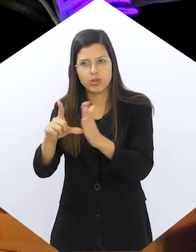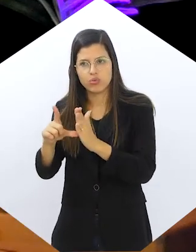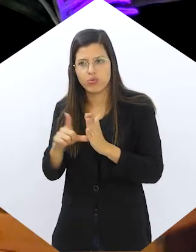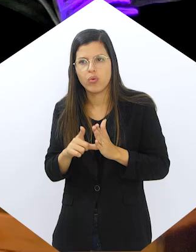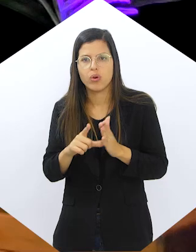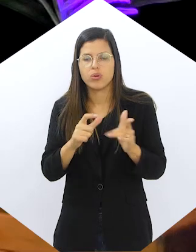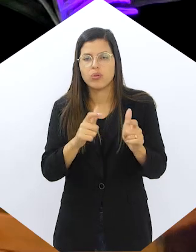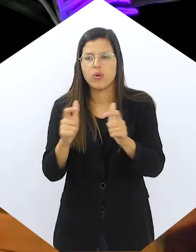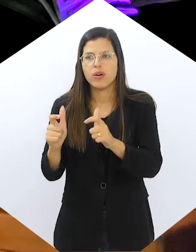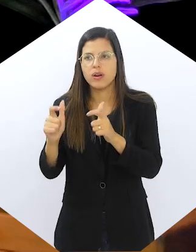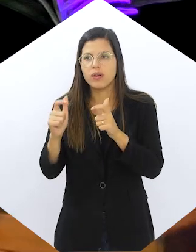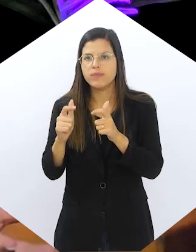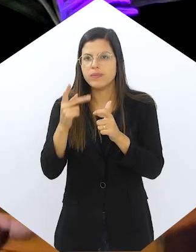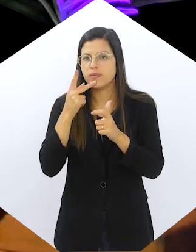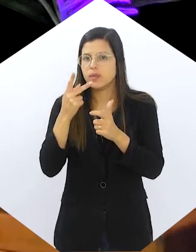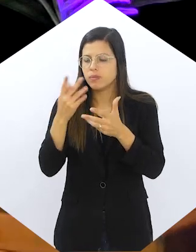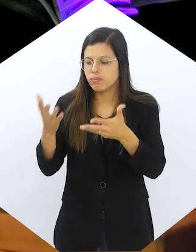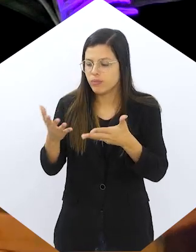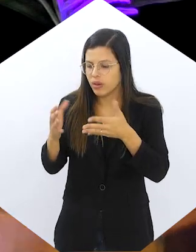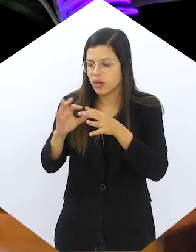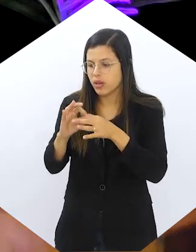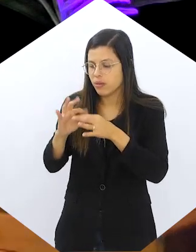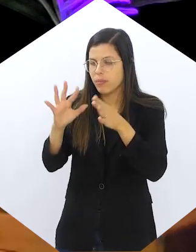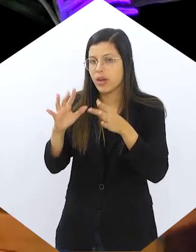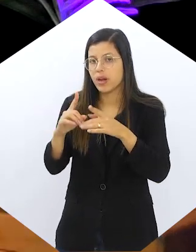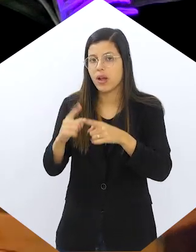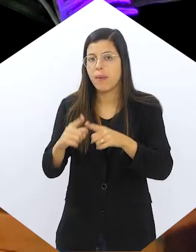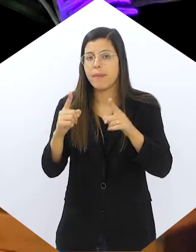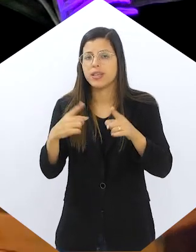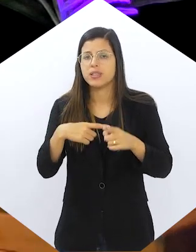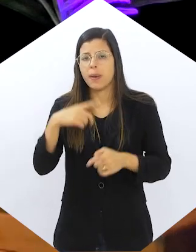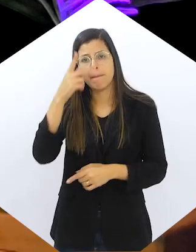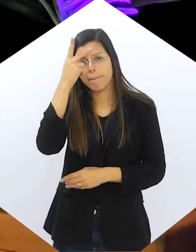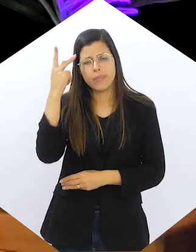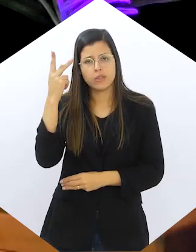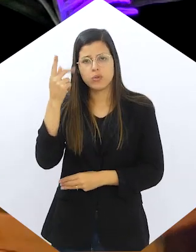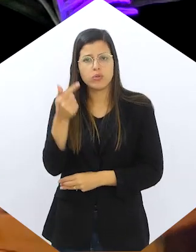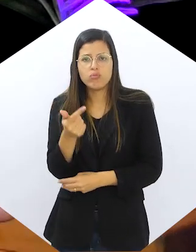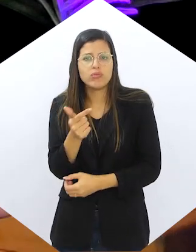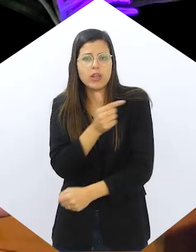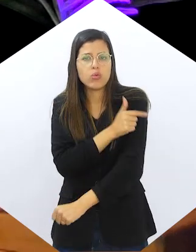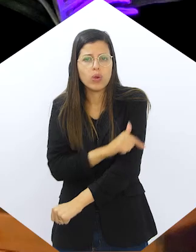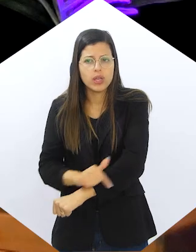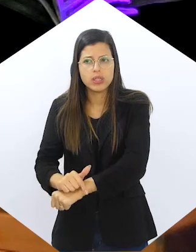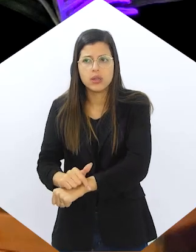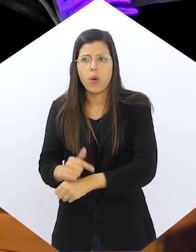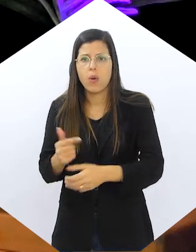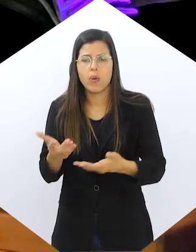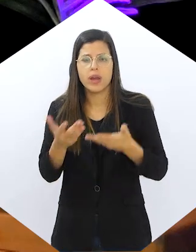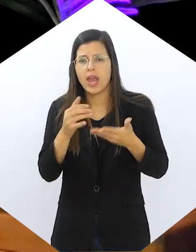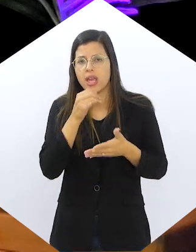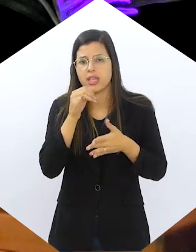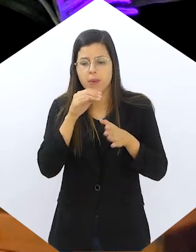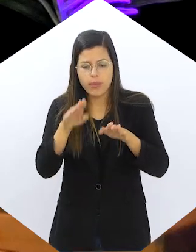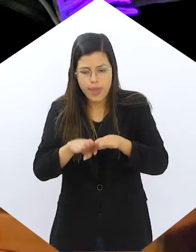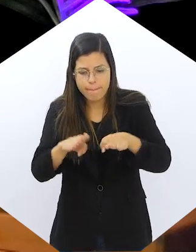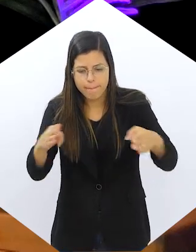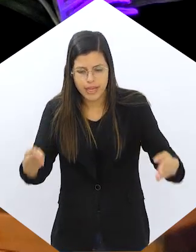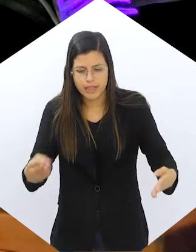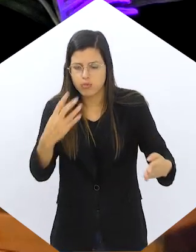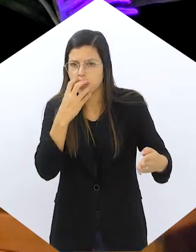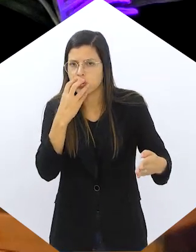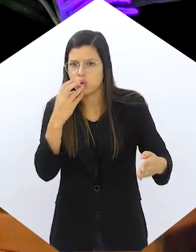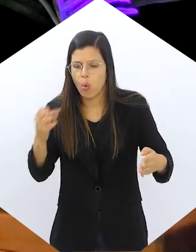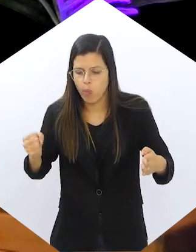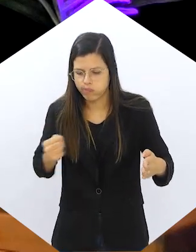poxa, eu queria deixar, eu acho legal, mas acontece que tem tutores que não têm discernimento, quer botar o cão em cima da mesa,